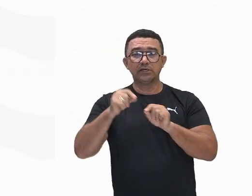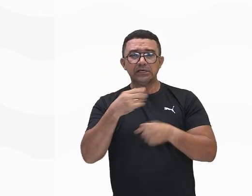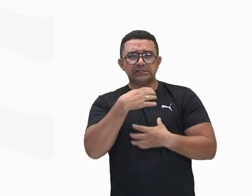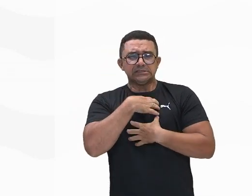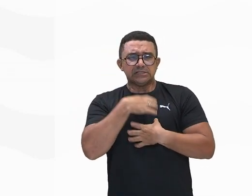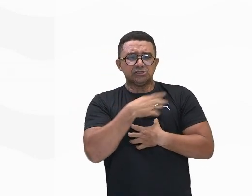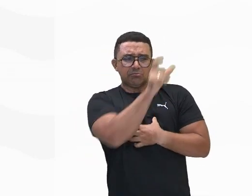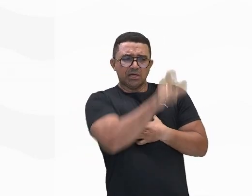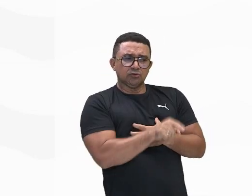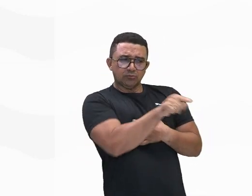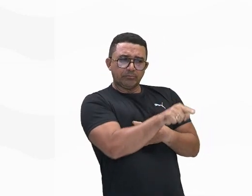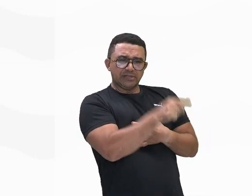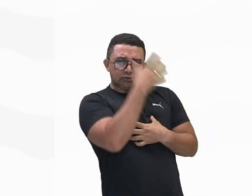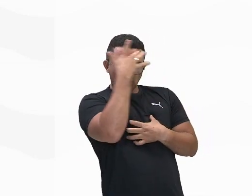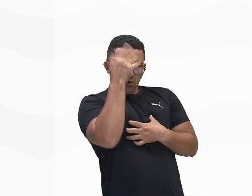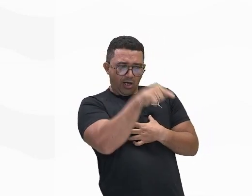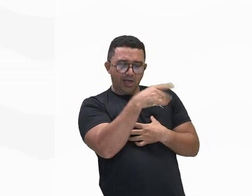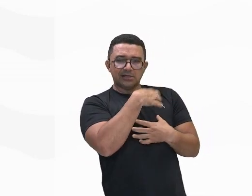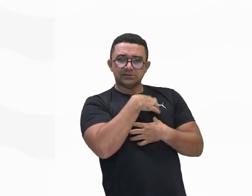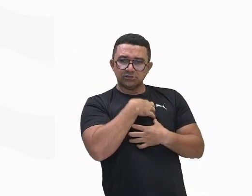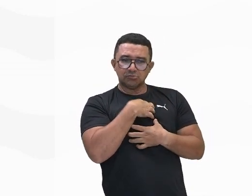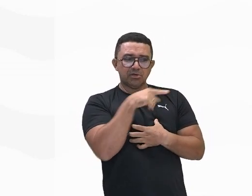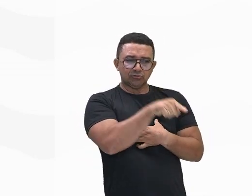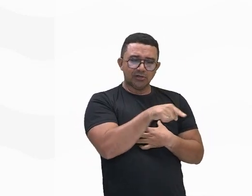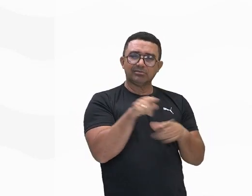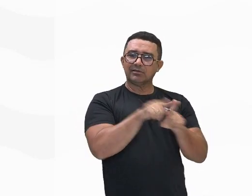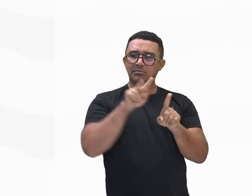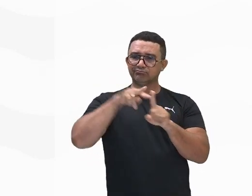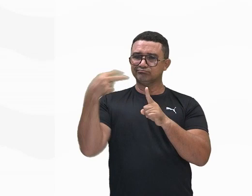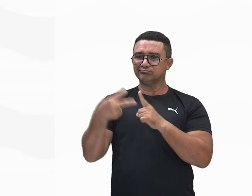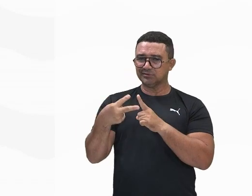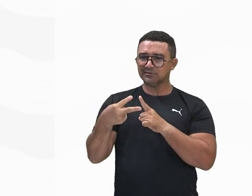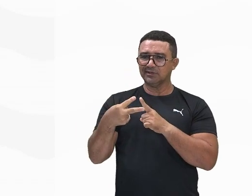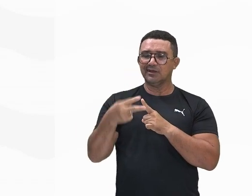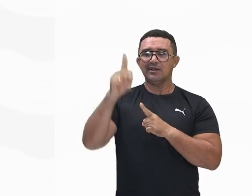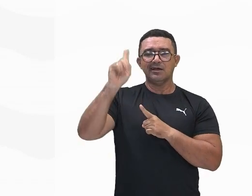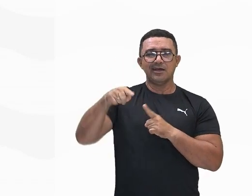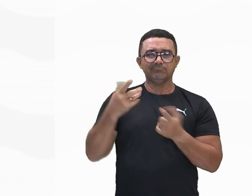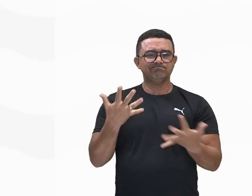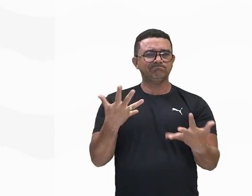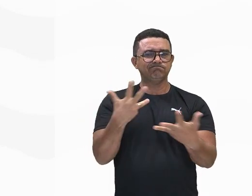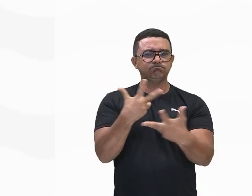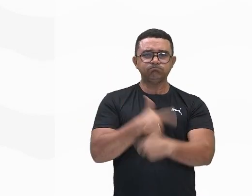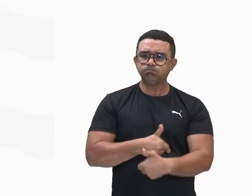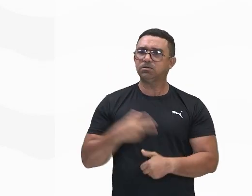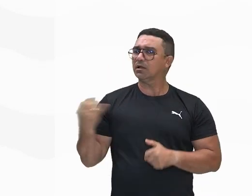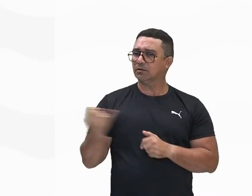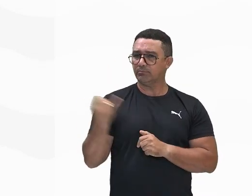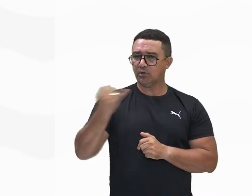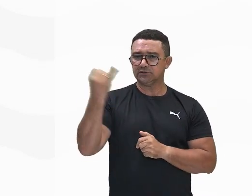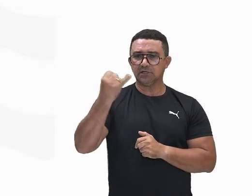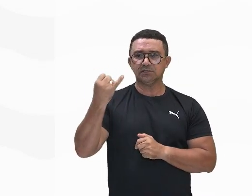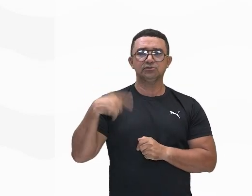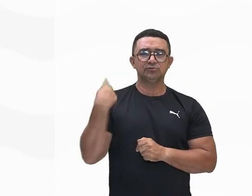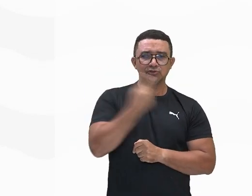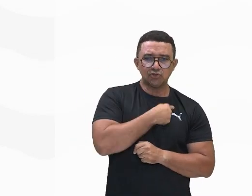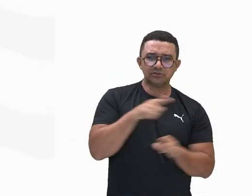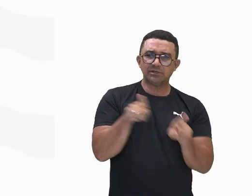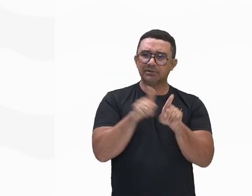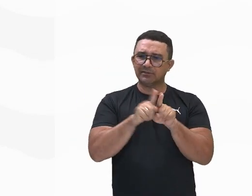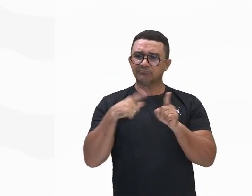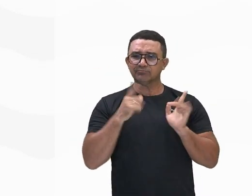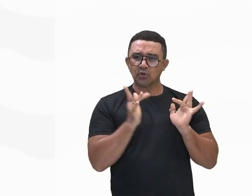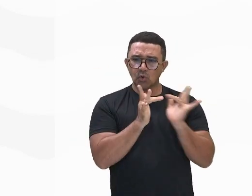sentimentos, pensamentos e perspectivas, tá? É uma habilidade essencial para construir